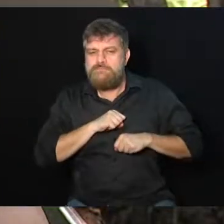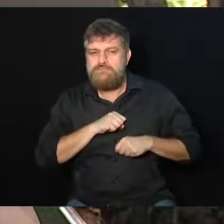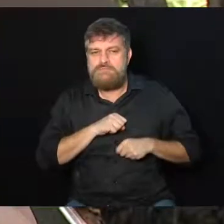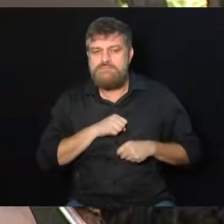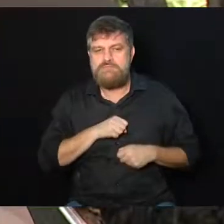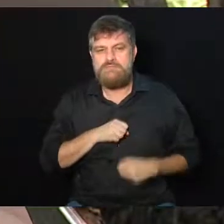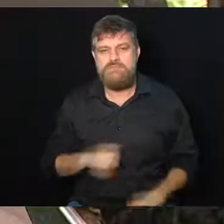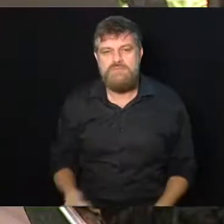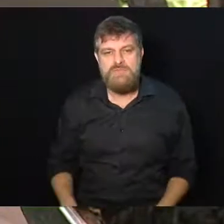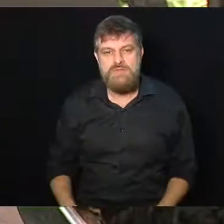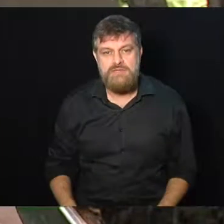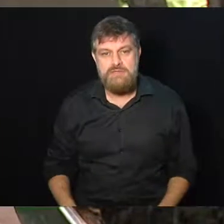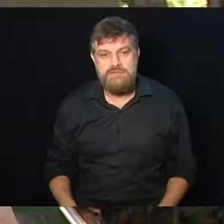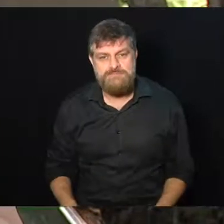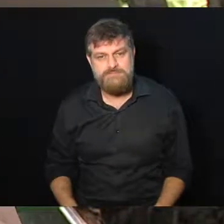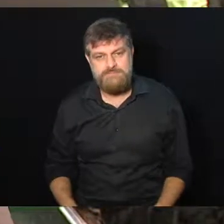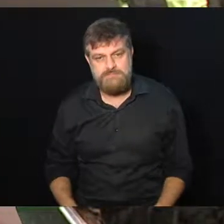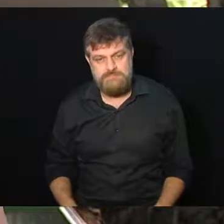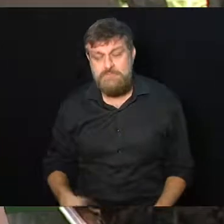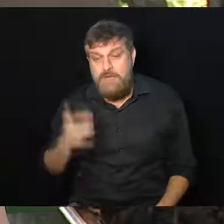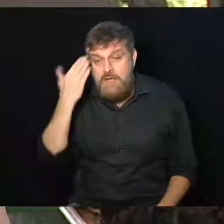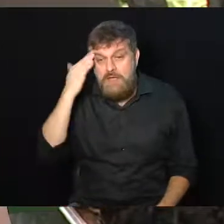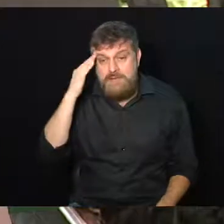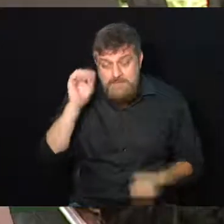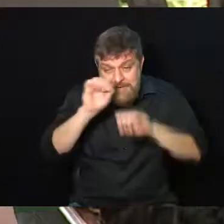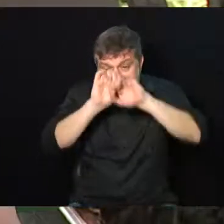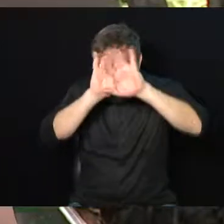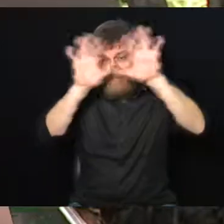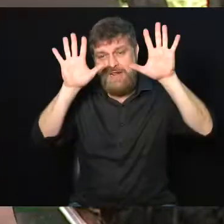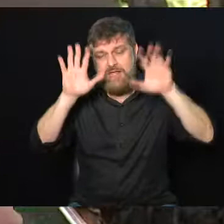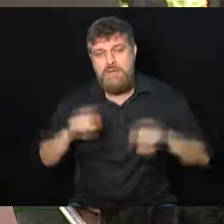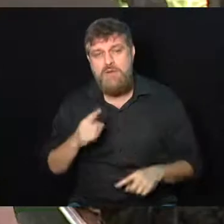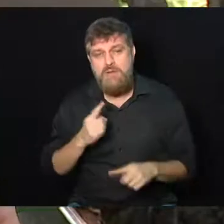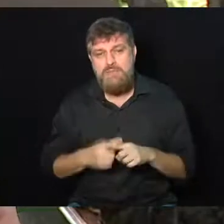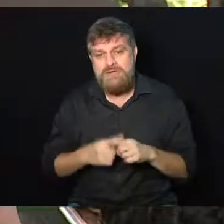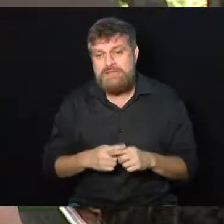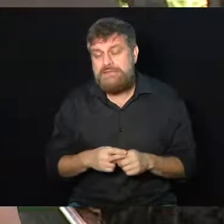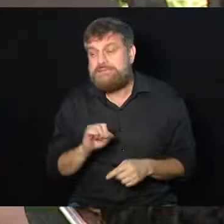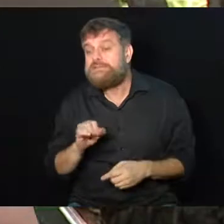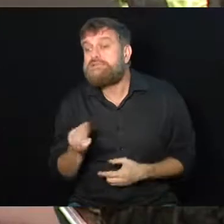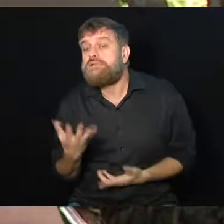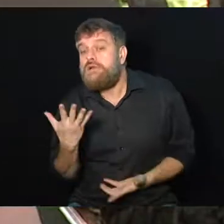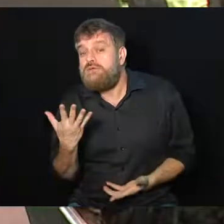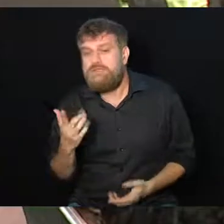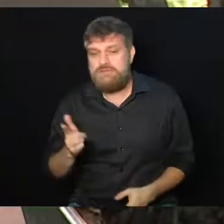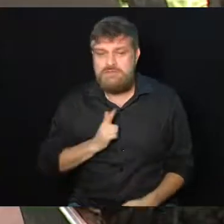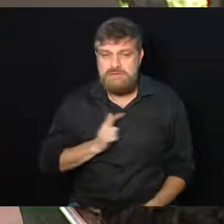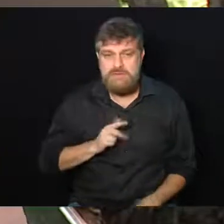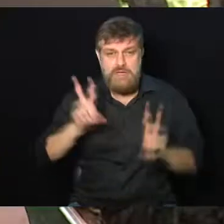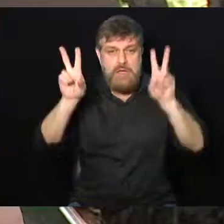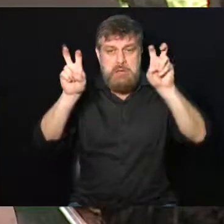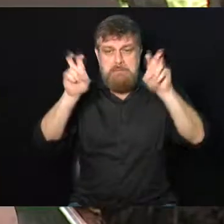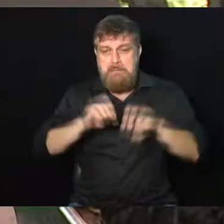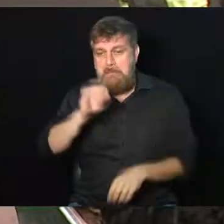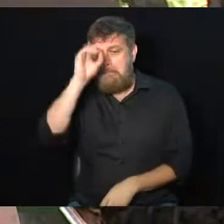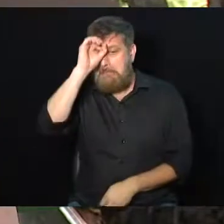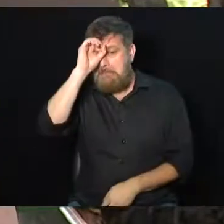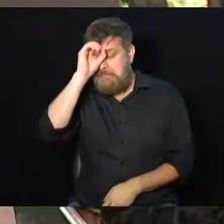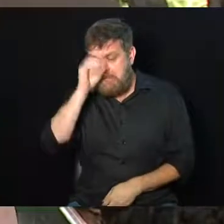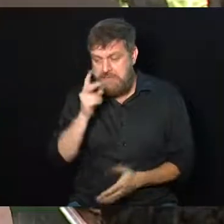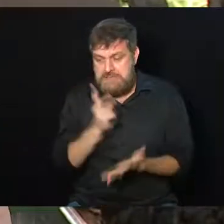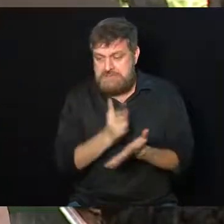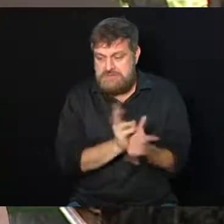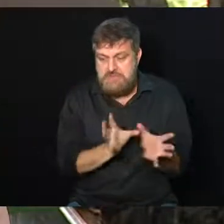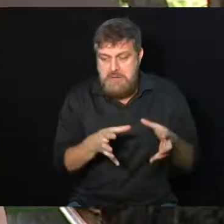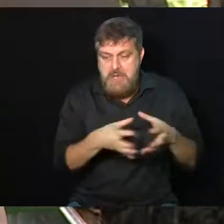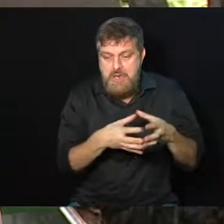assim dizer, mais entendível por todos eles. Porque senão vai continuar sendo um assunto que fica restrito ao